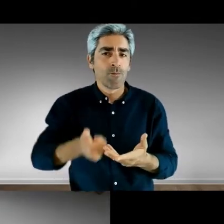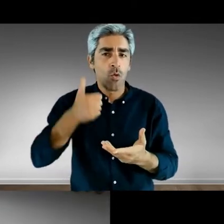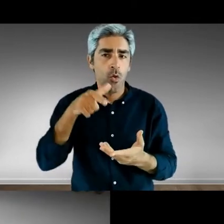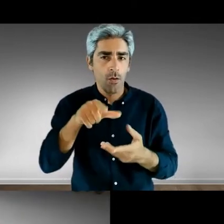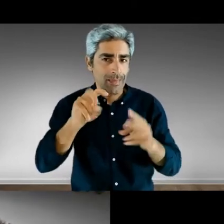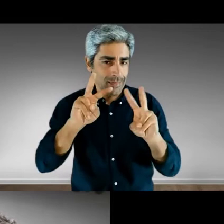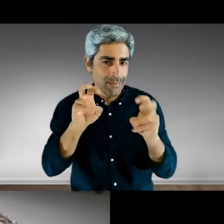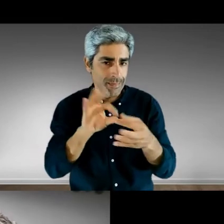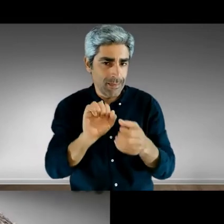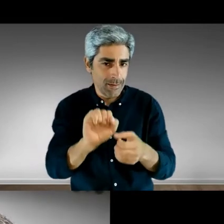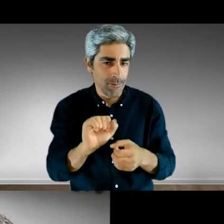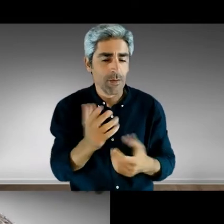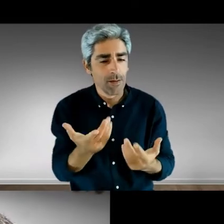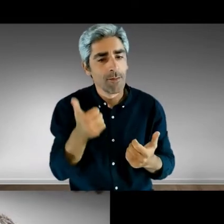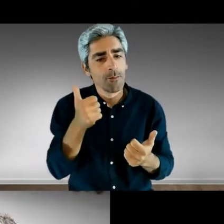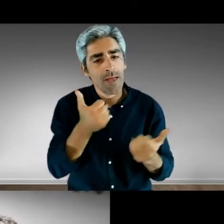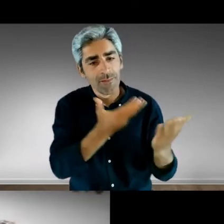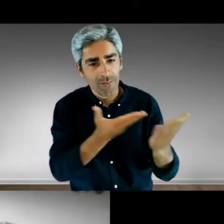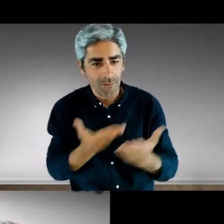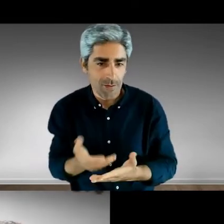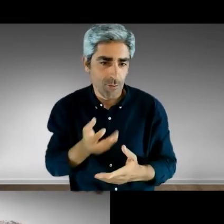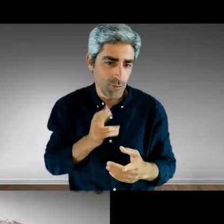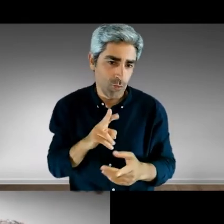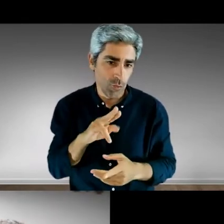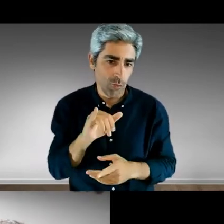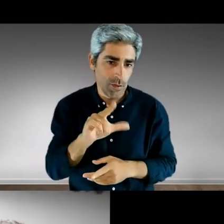Rui Lança, bem-vindo, obrigado.